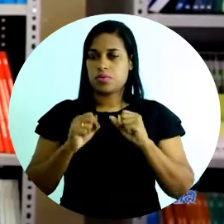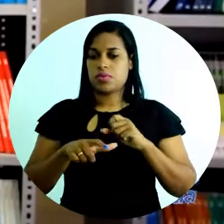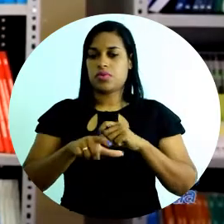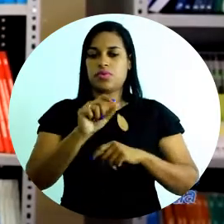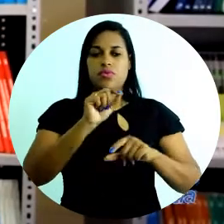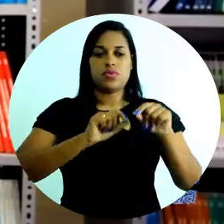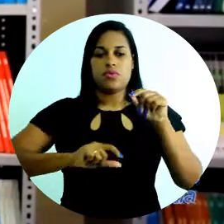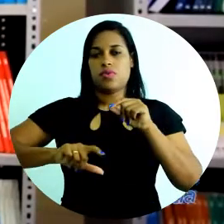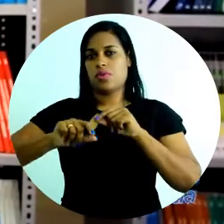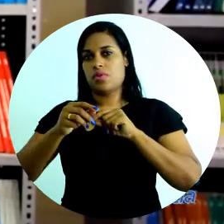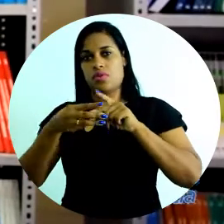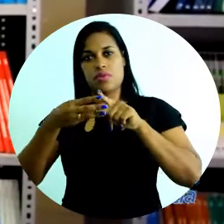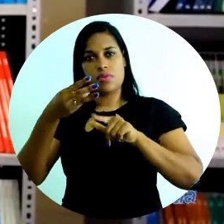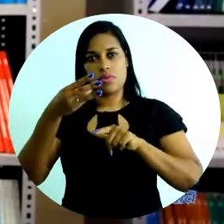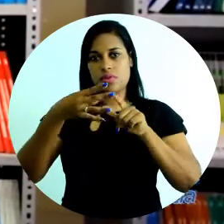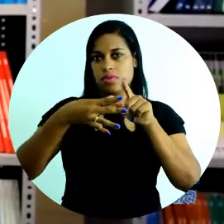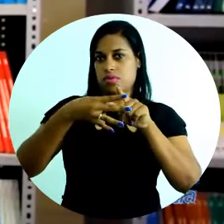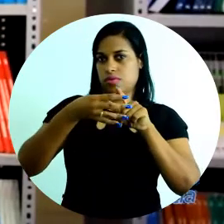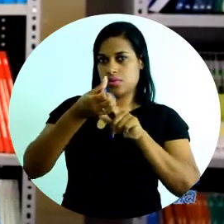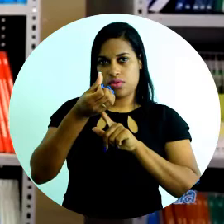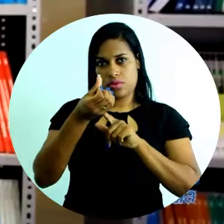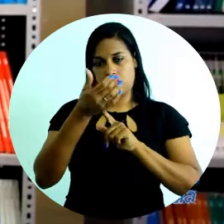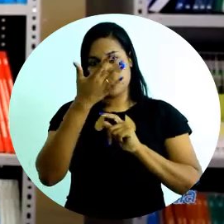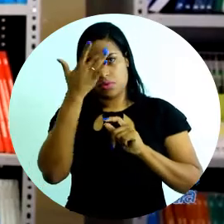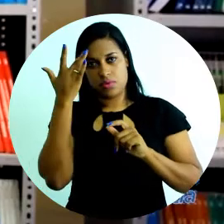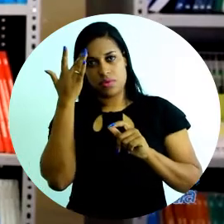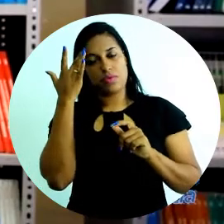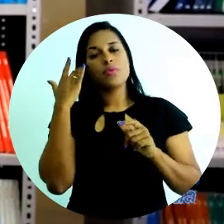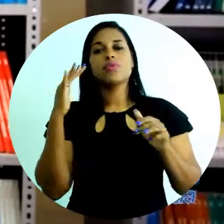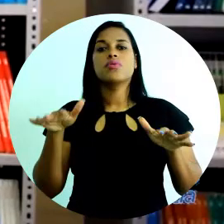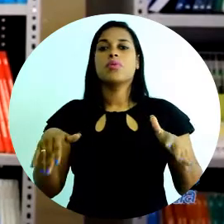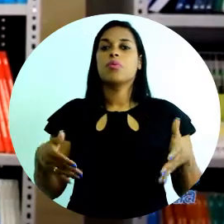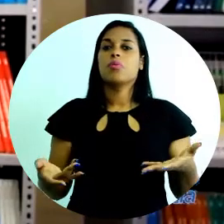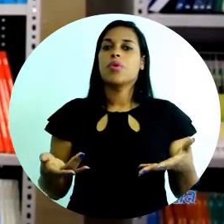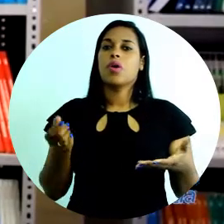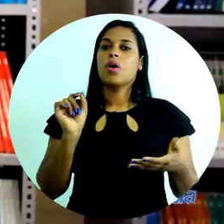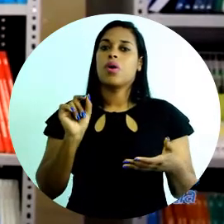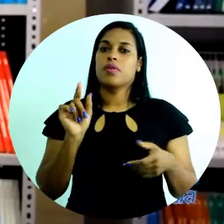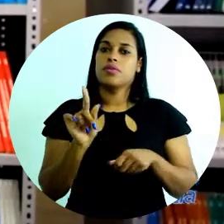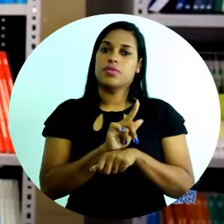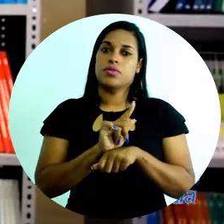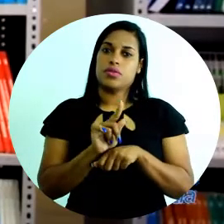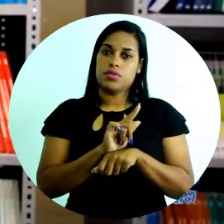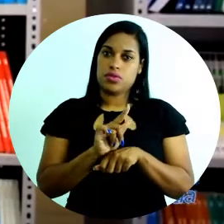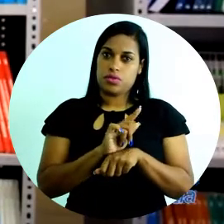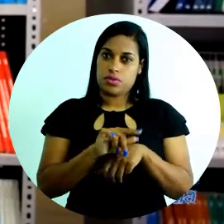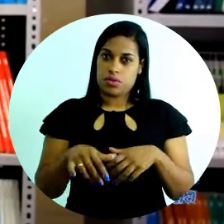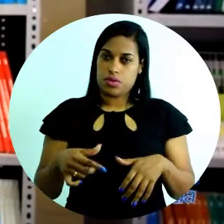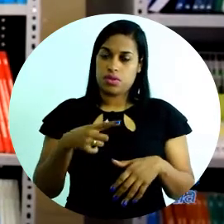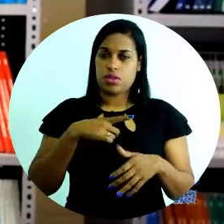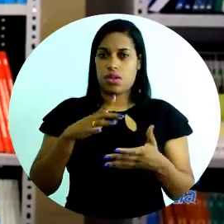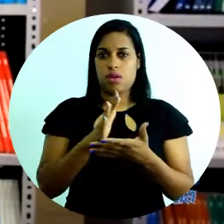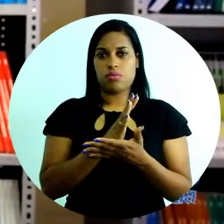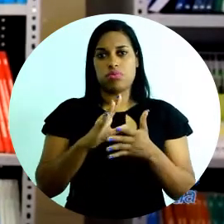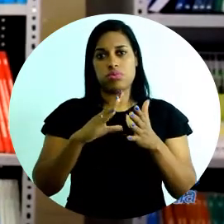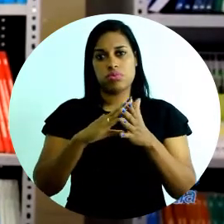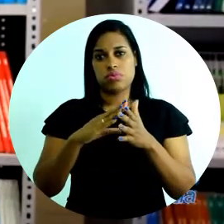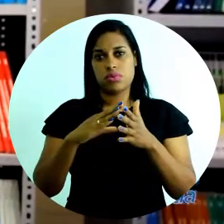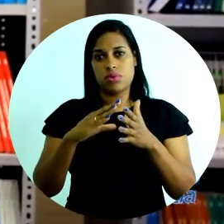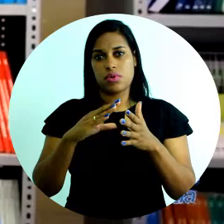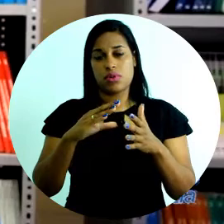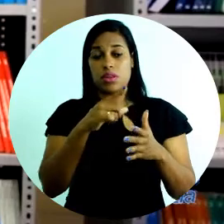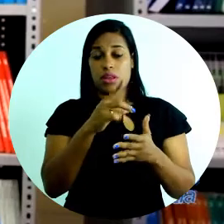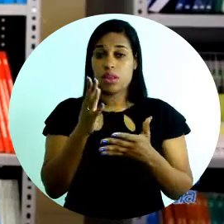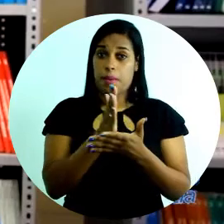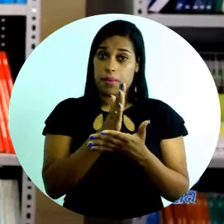possam escolher entre aqueles 6 pessoas, quem será de fato o gestor. Então, existem algumas modalidades,